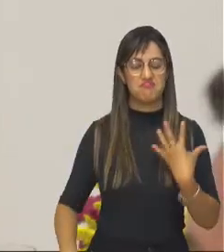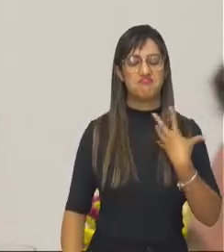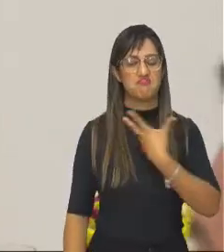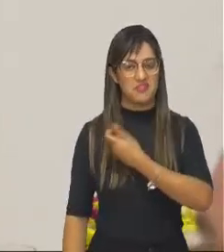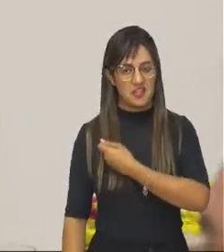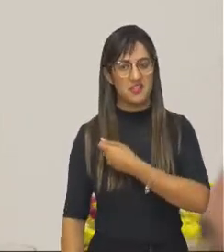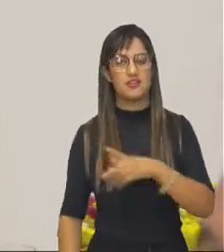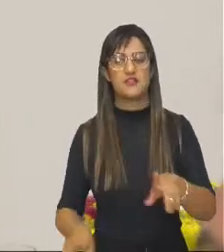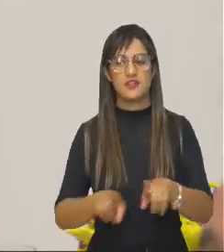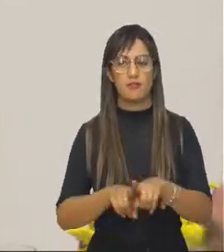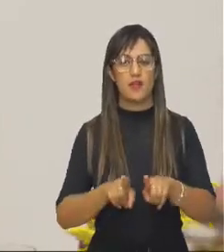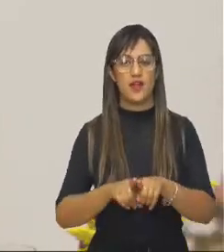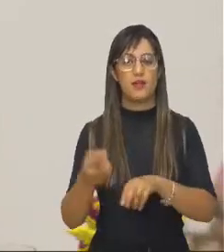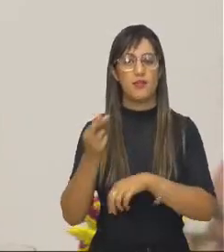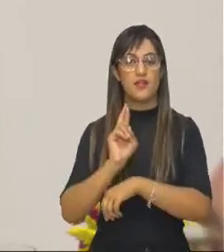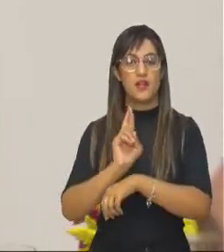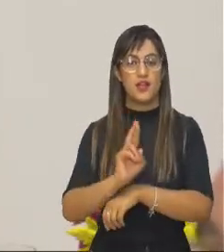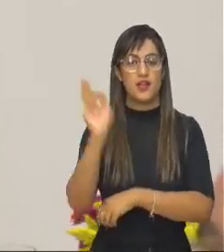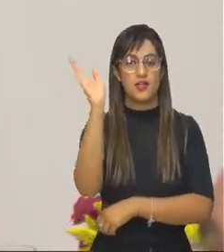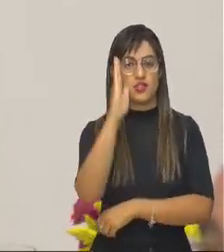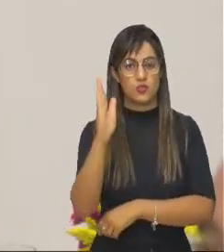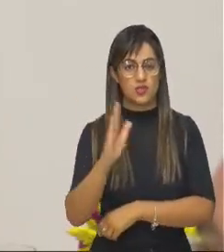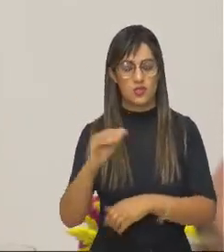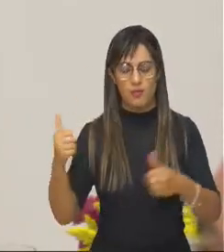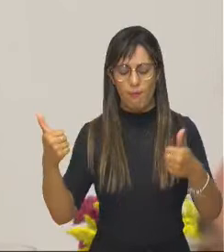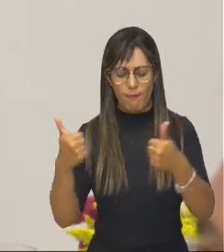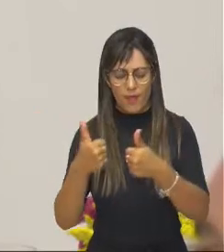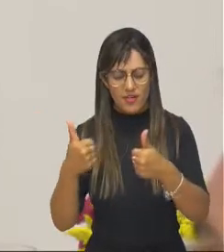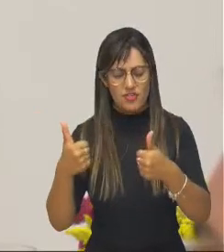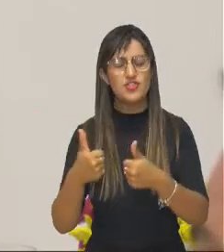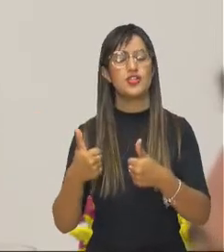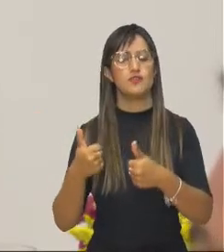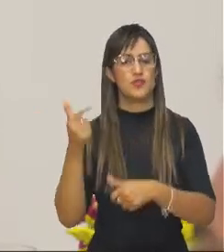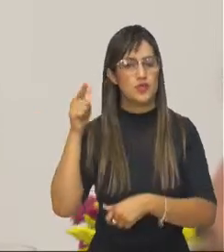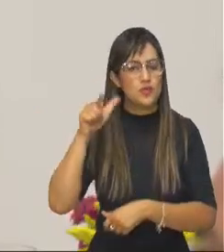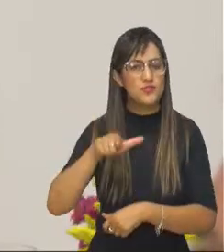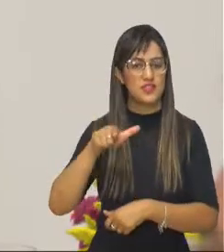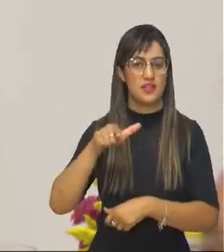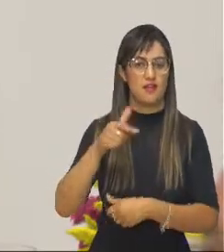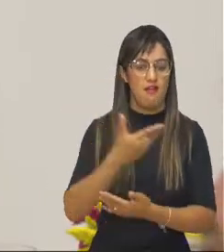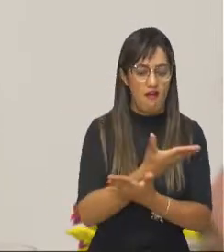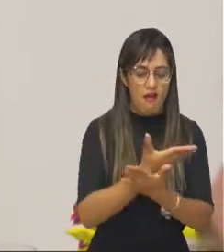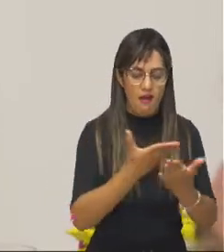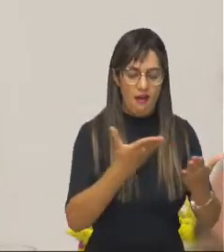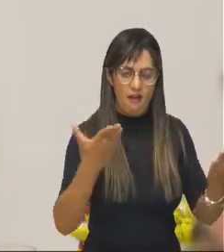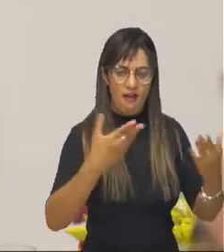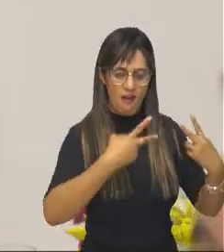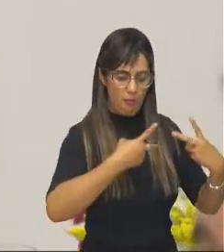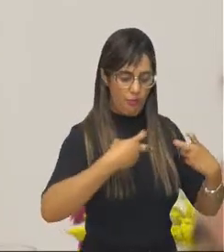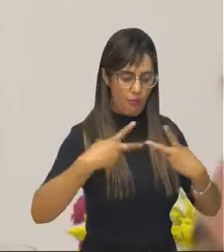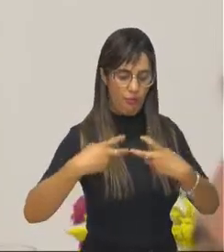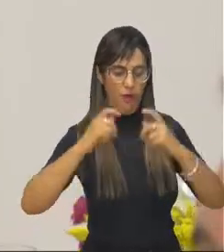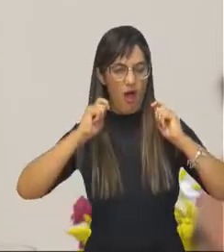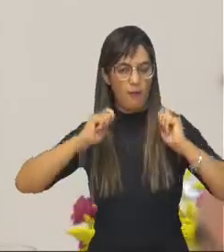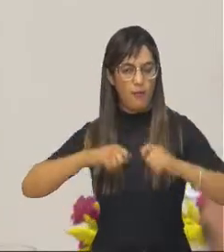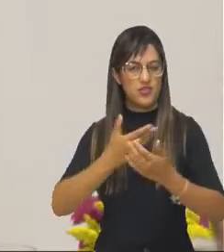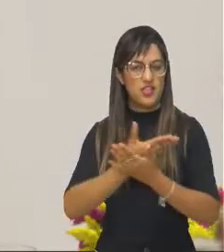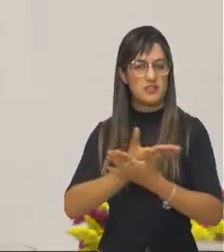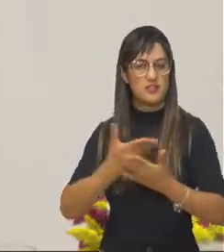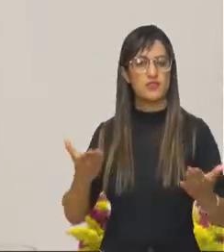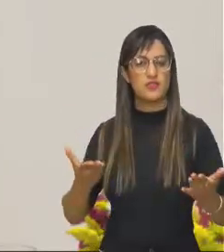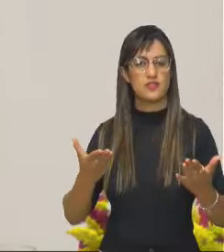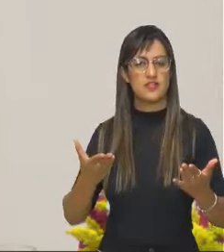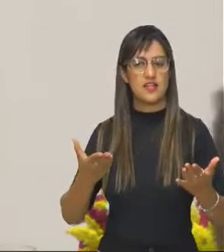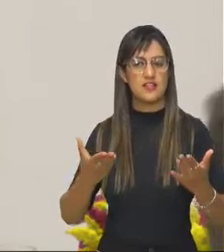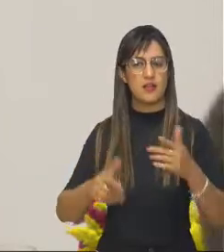República, presidente do Brasil. A gente está pertinho disso. Olha a potência que vocês têm na atuação que vocês vão fazer, nas